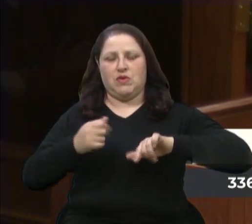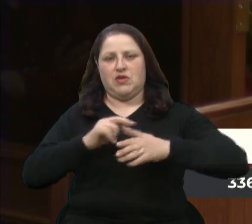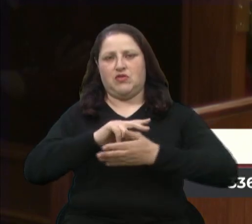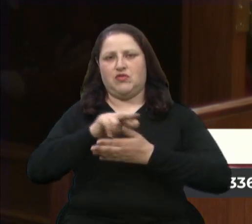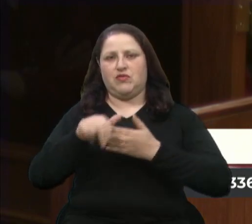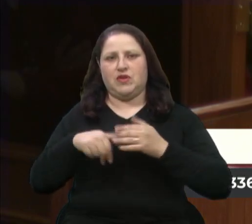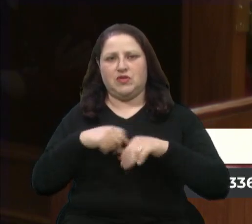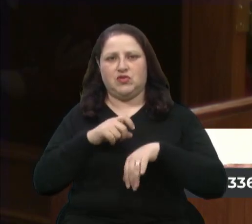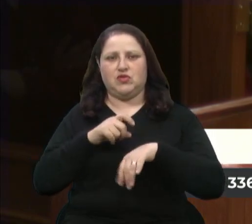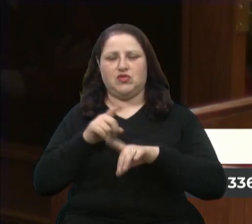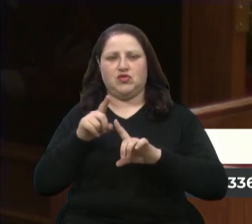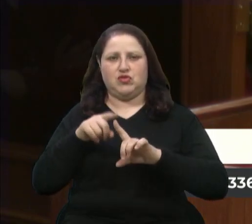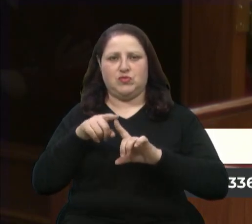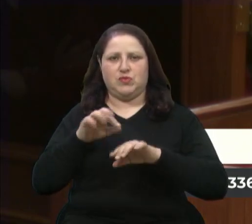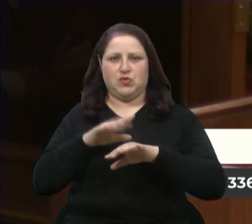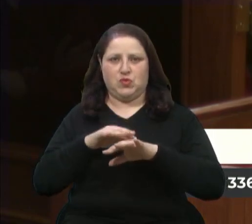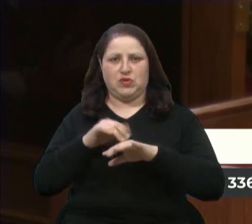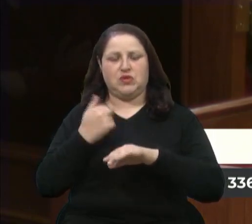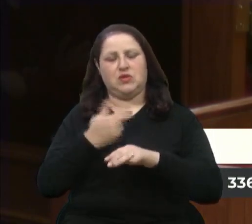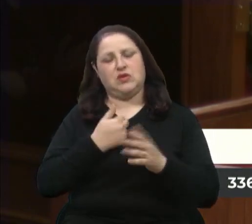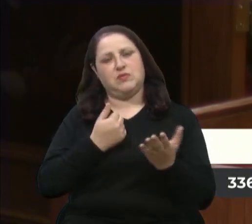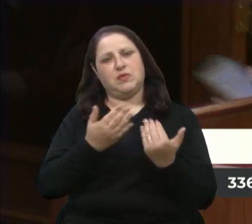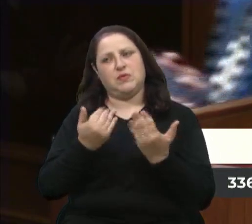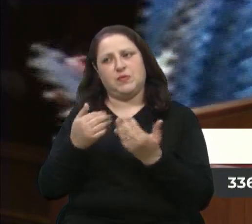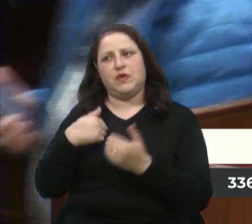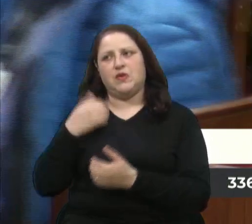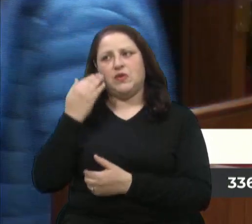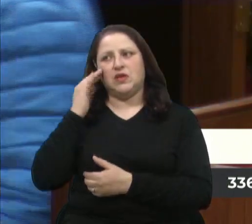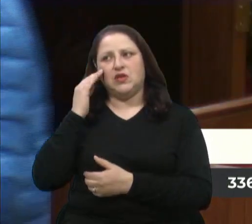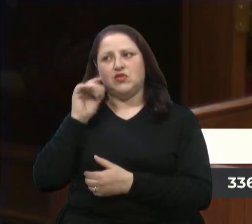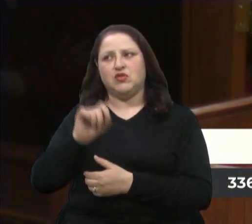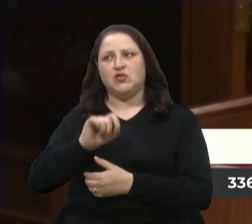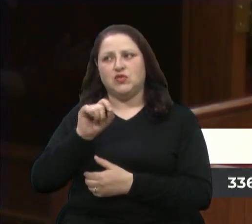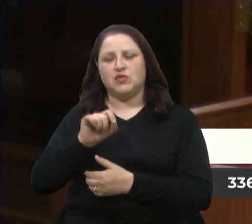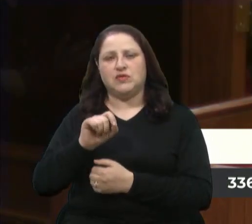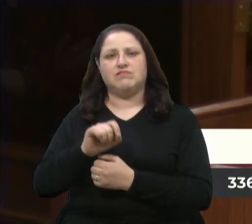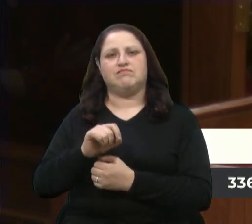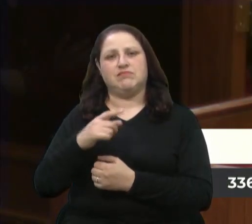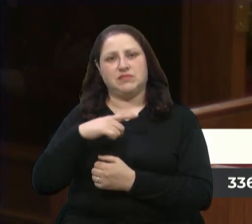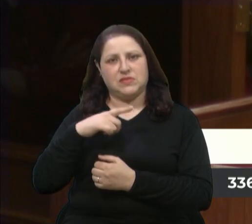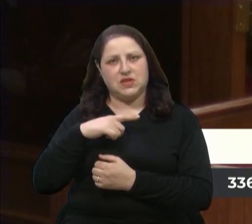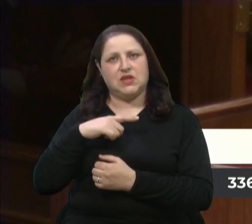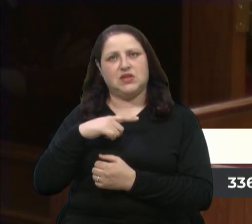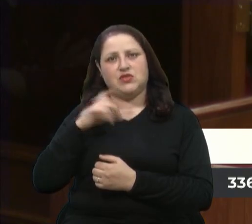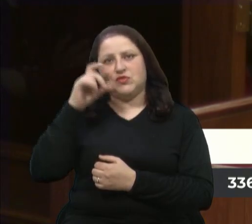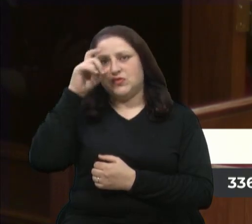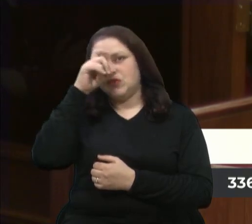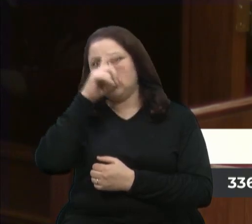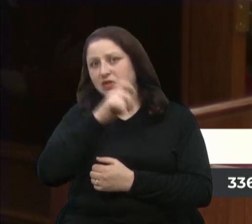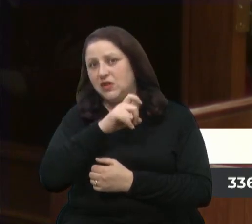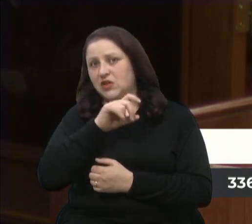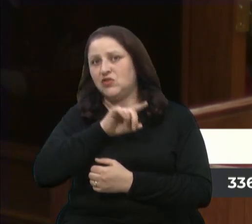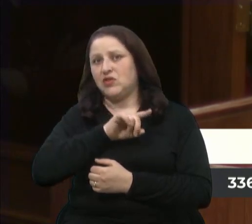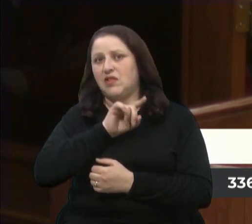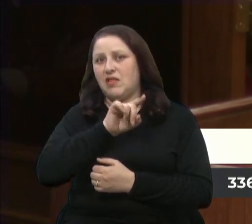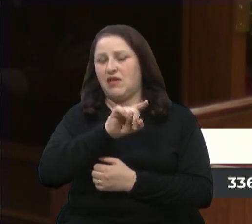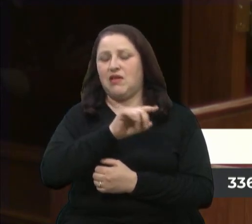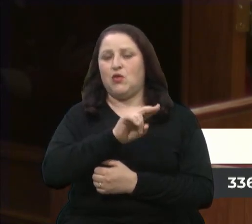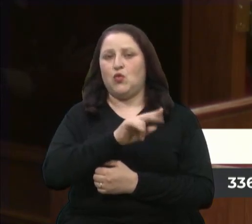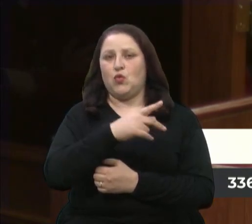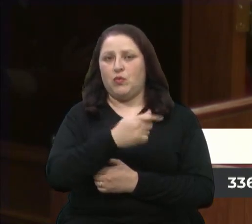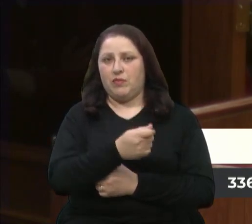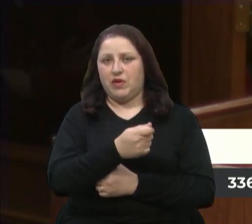doença. Mas nós conversamos ali, eu entendi que está tendo uma dificuldade ali na UPA,